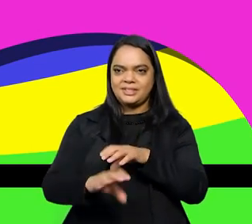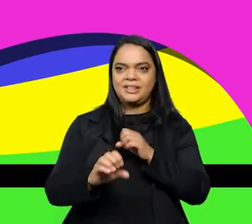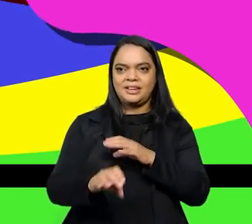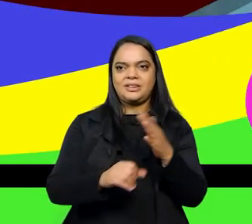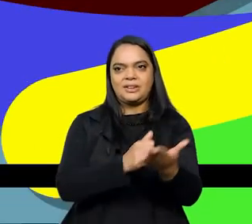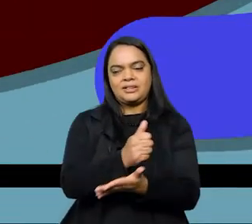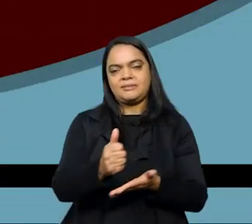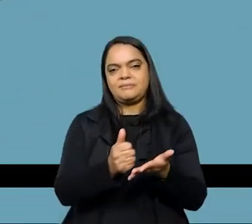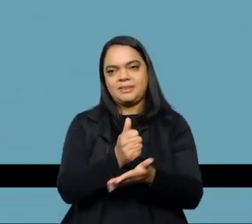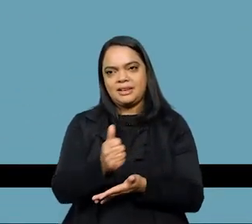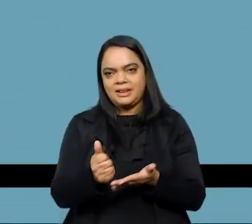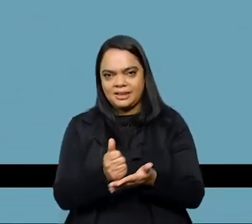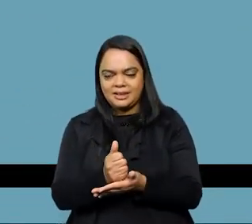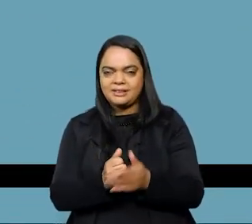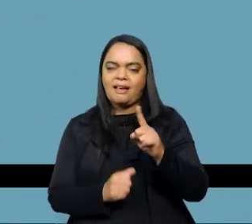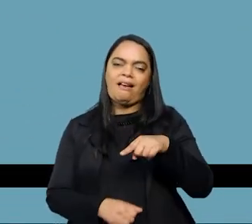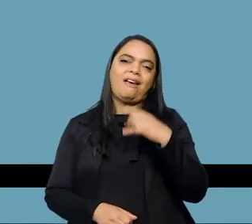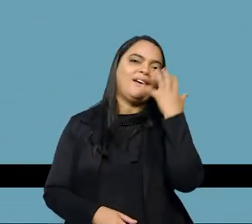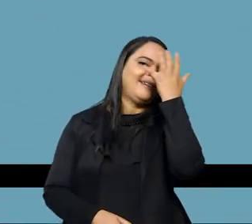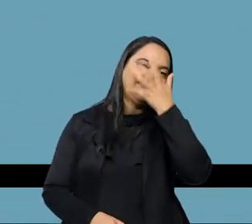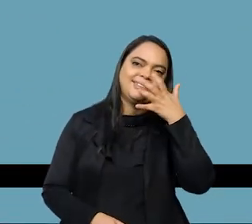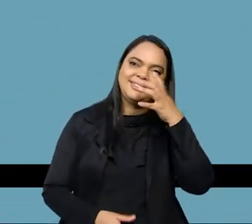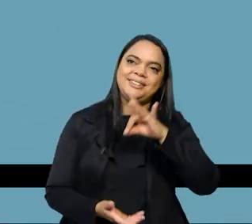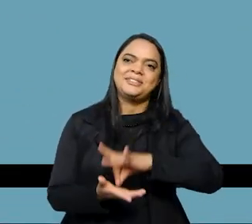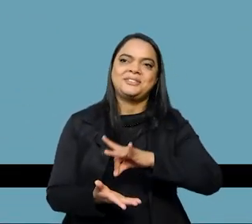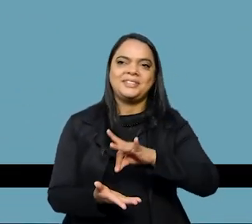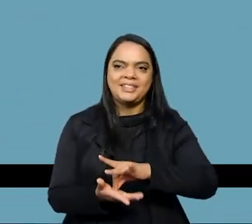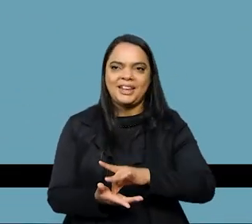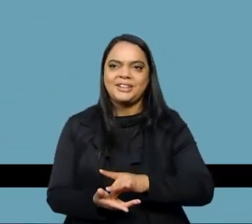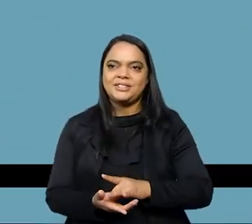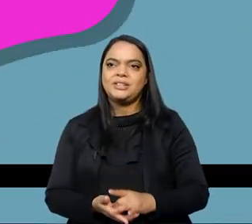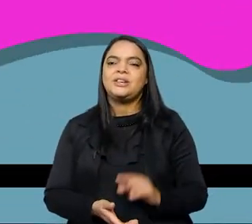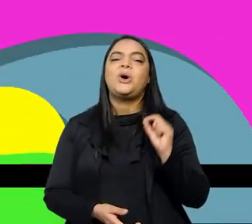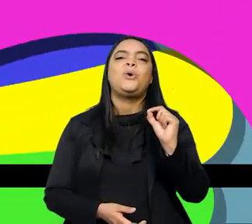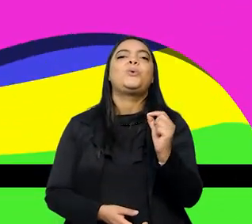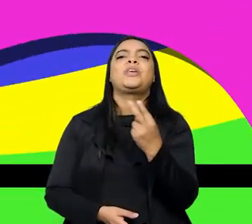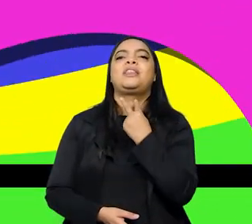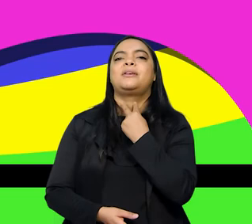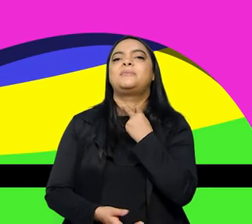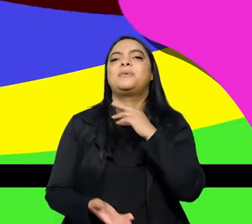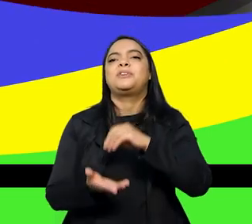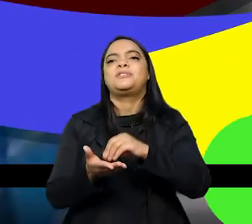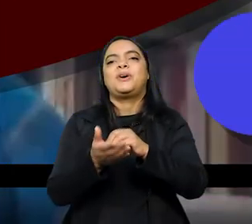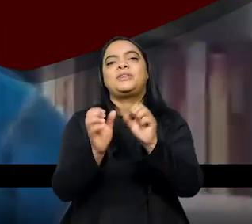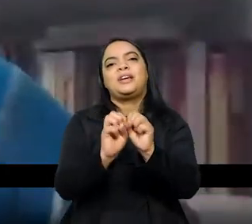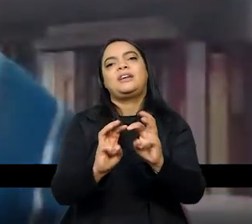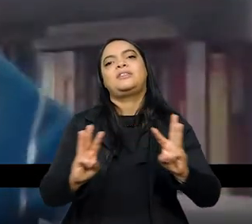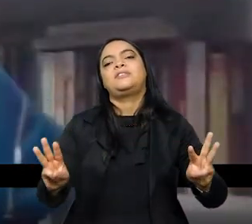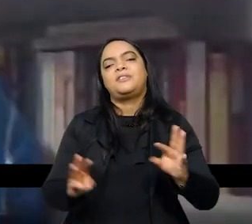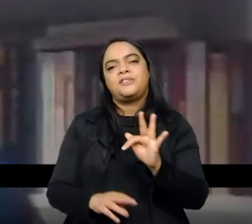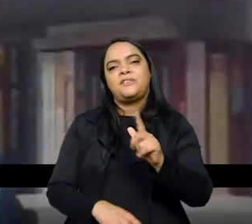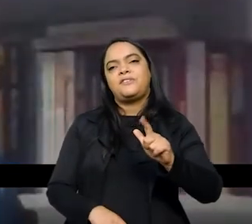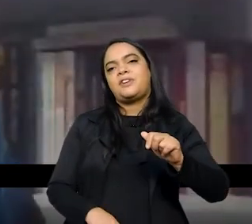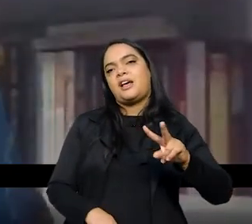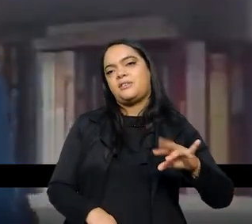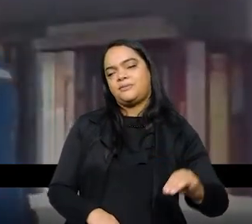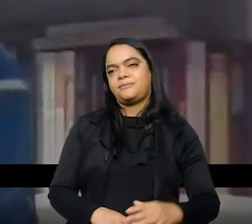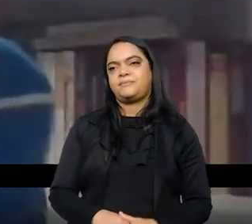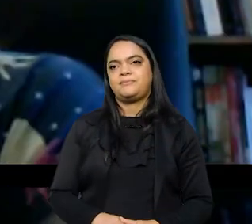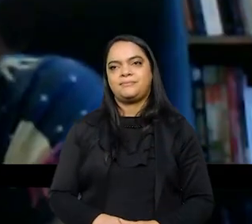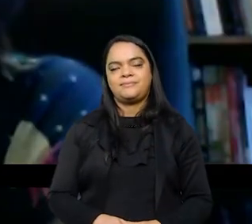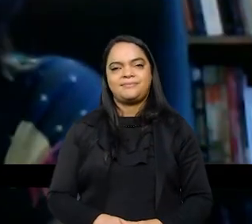é encantador, né. O que não pode faltar no portal, Flávio? Essa é a parte mais difícil, que não